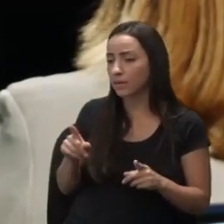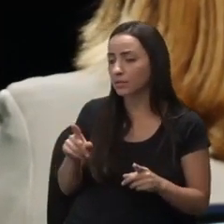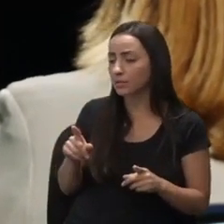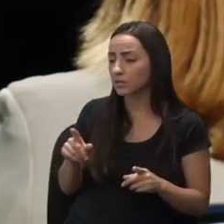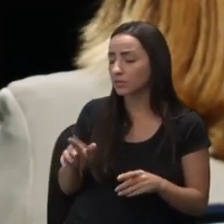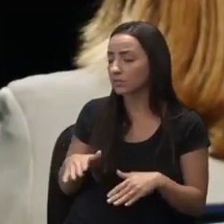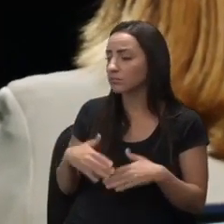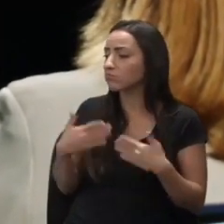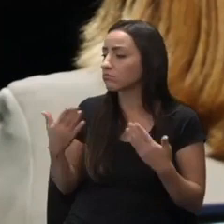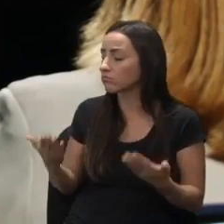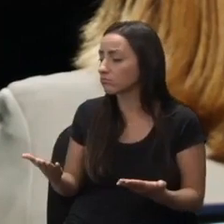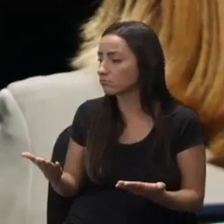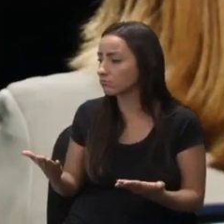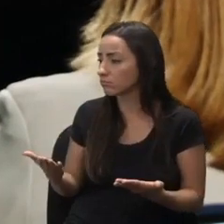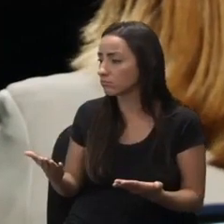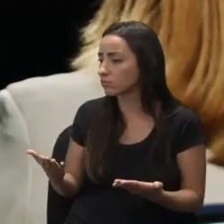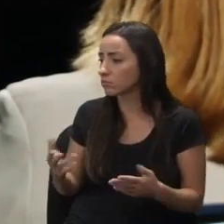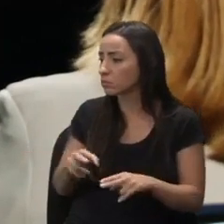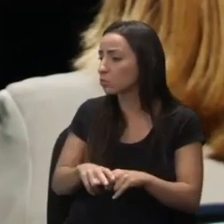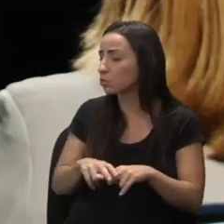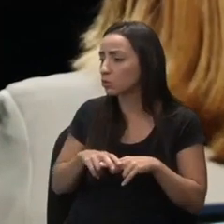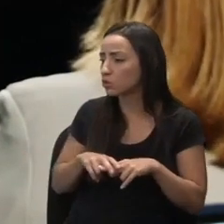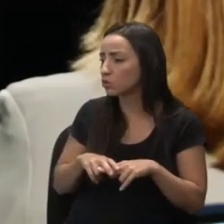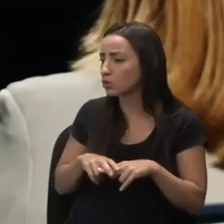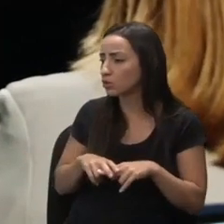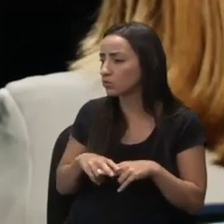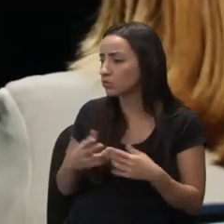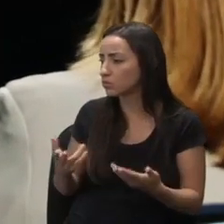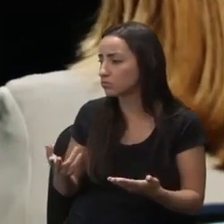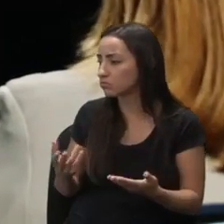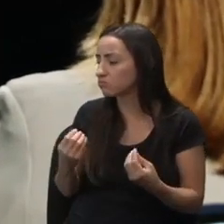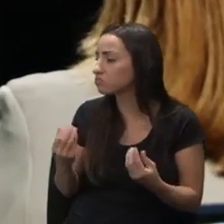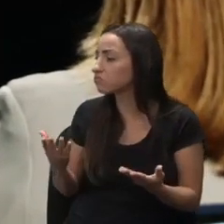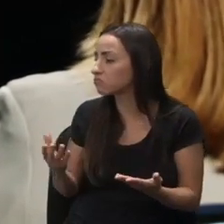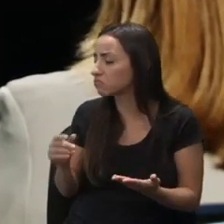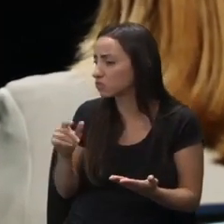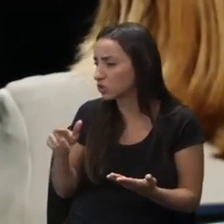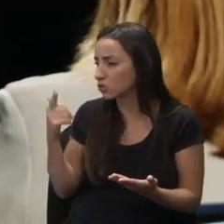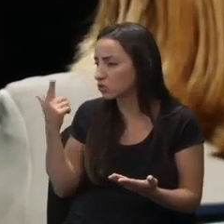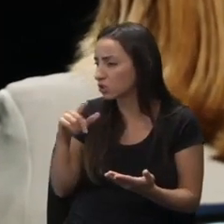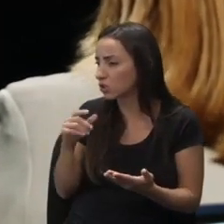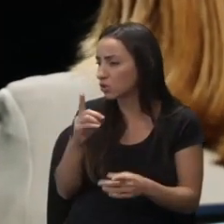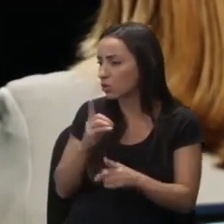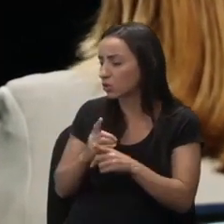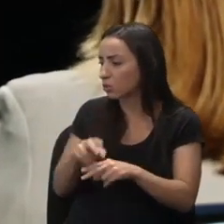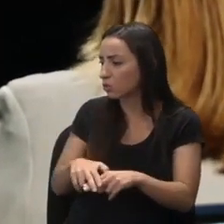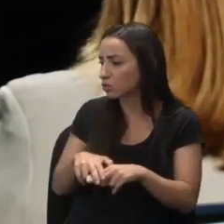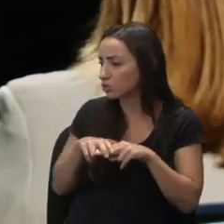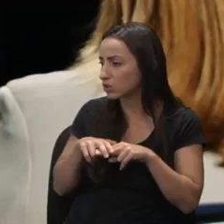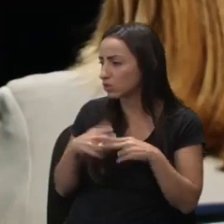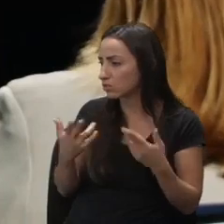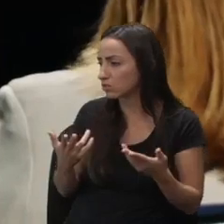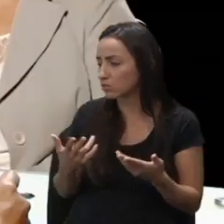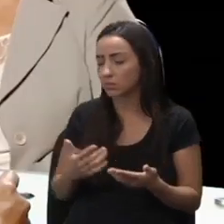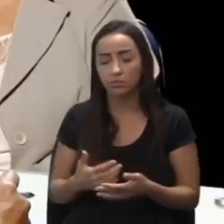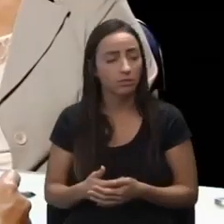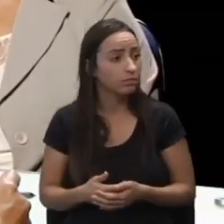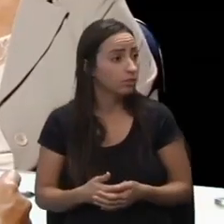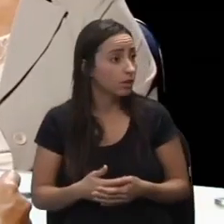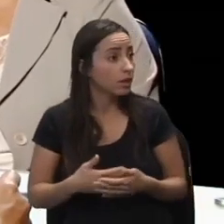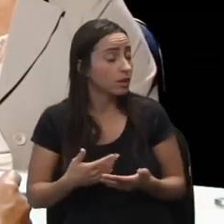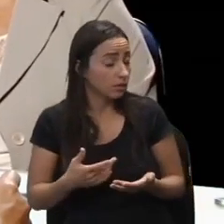que é o motivo... Vocês chegaram a algum motivo para ter tanto um índice tão alto desse tipo de transtorno?